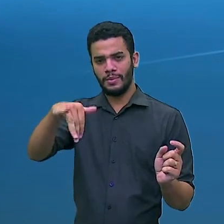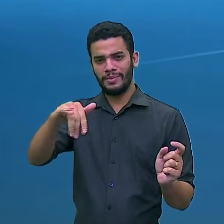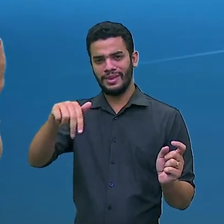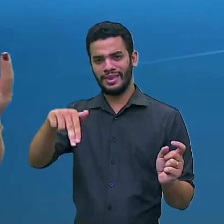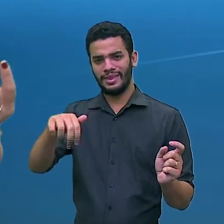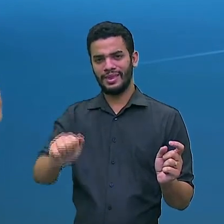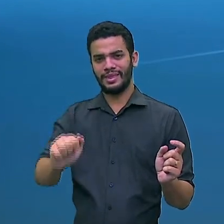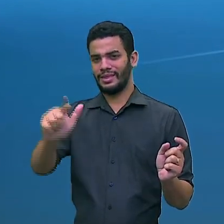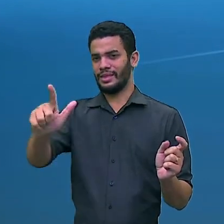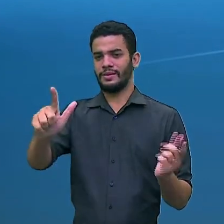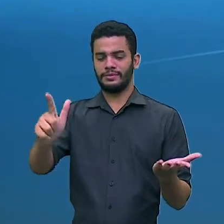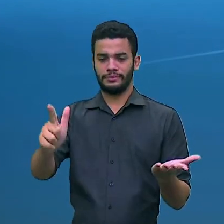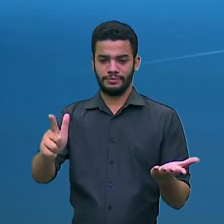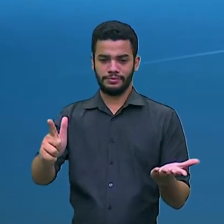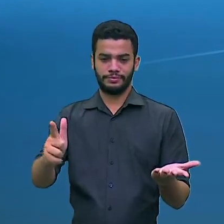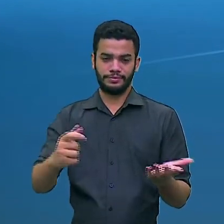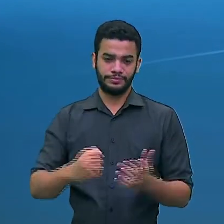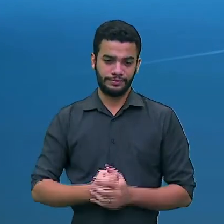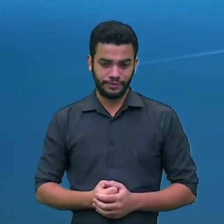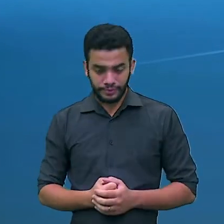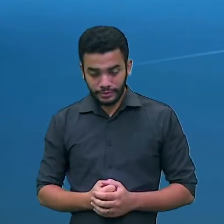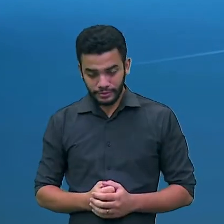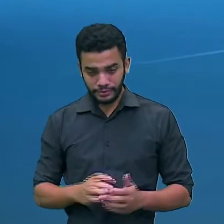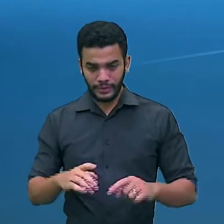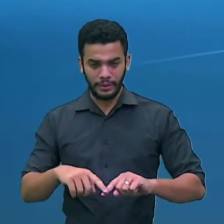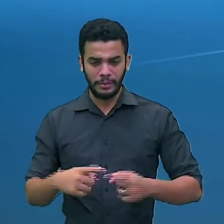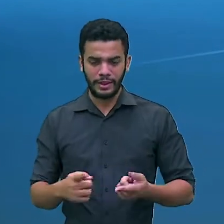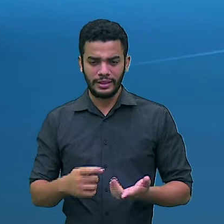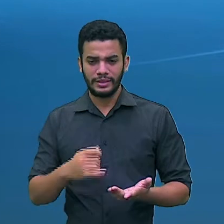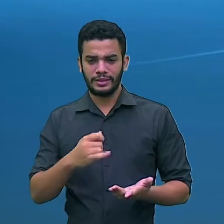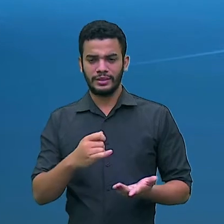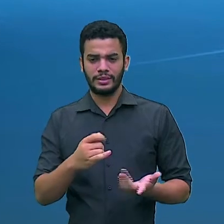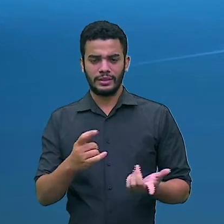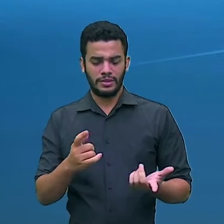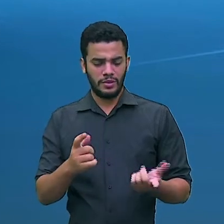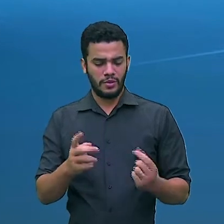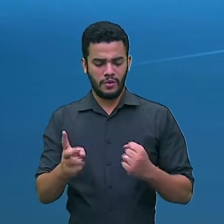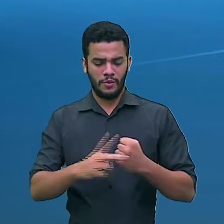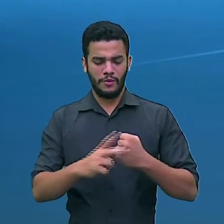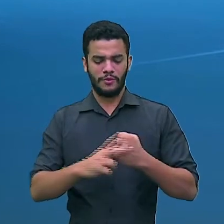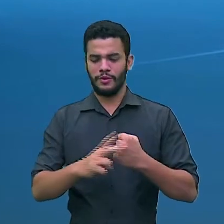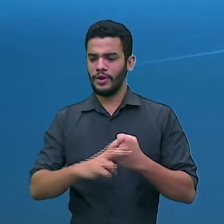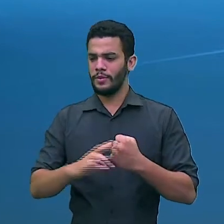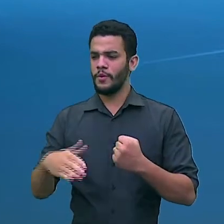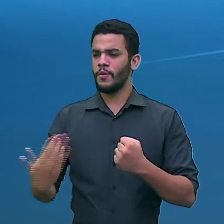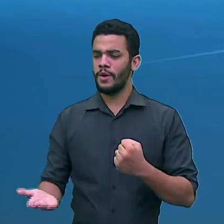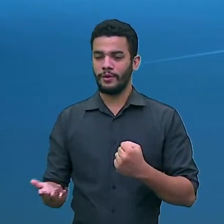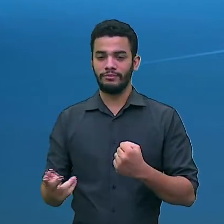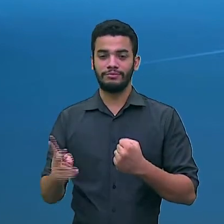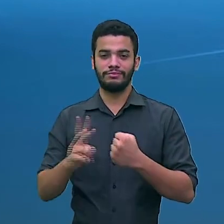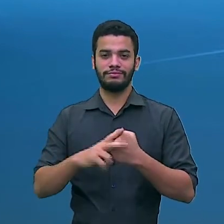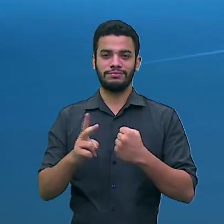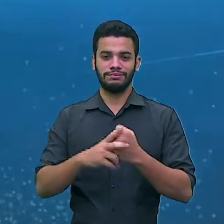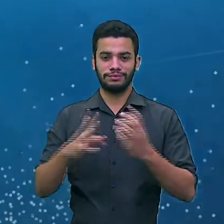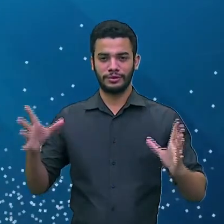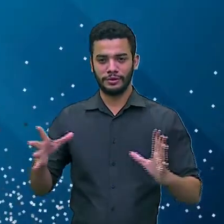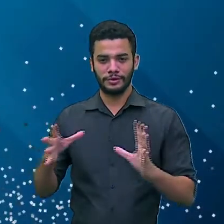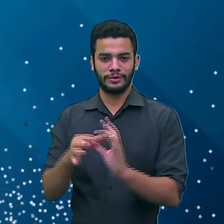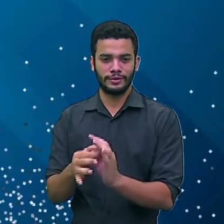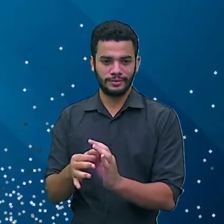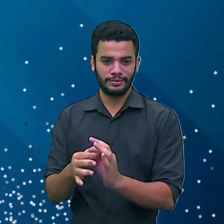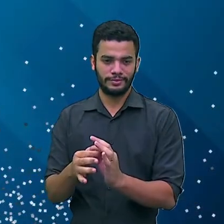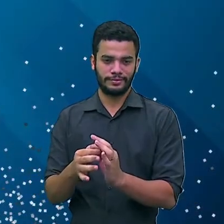E quem é o verbo aí? Como que ele é chamado? O verbo de ligação. Sim, ele tem um papel fundamental, né? Ele tem